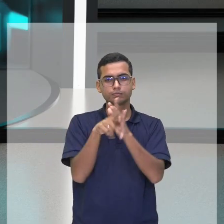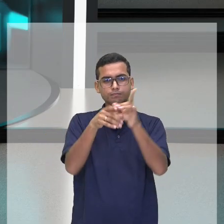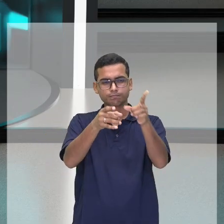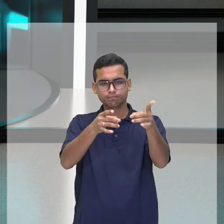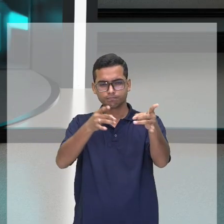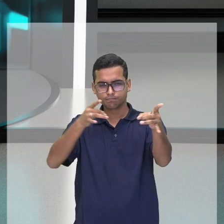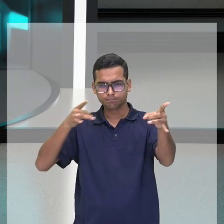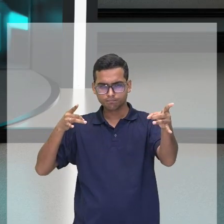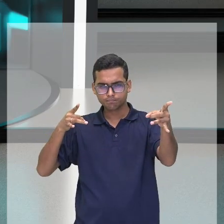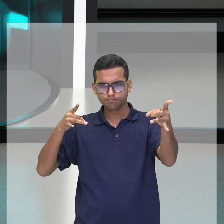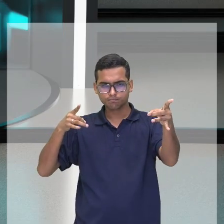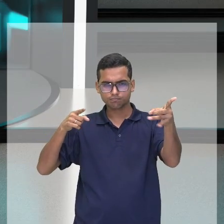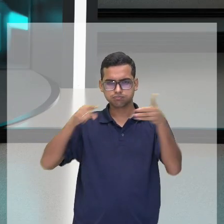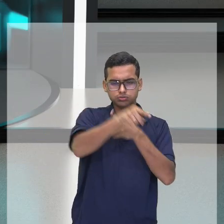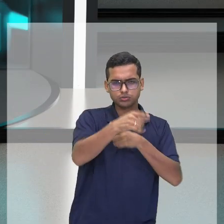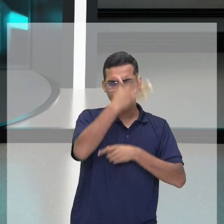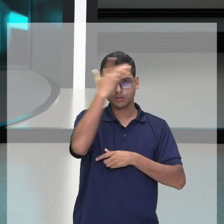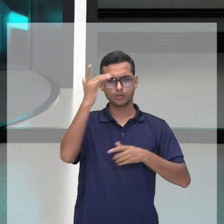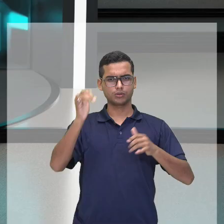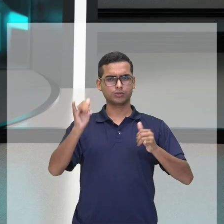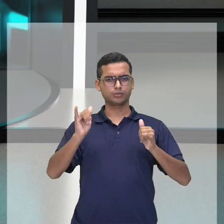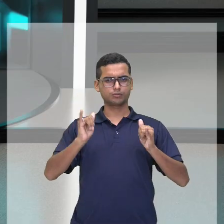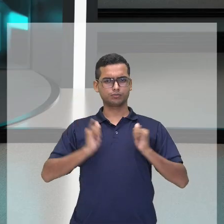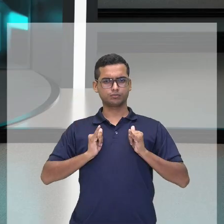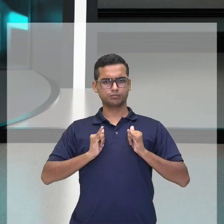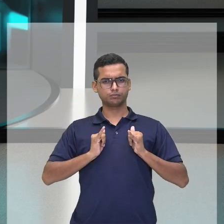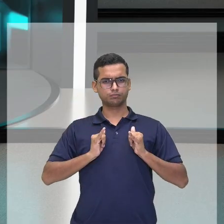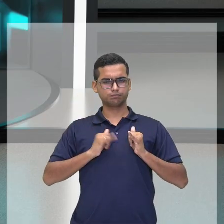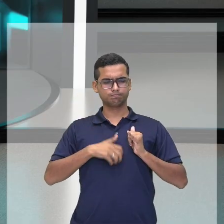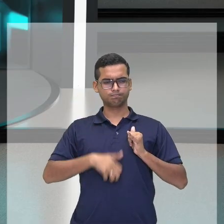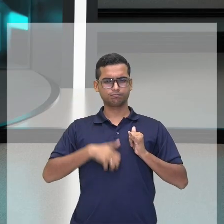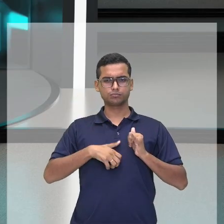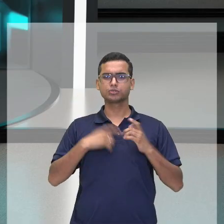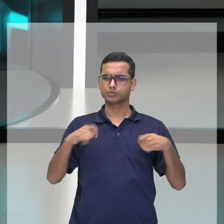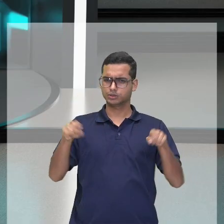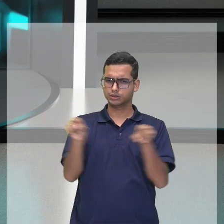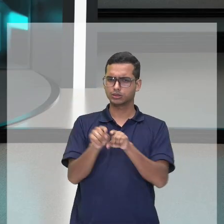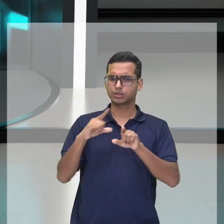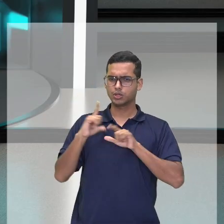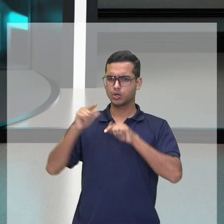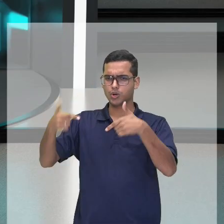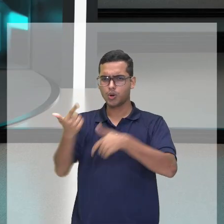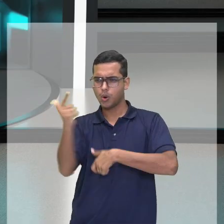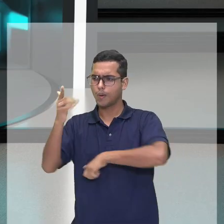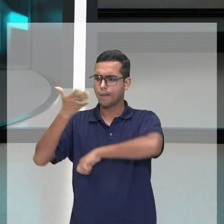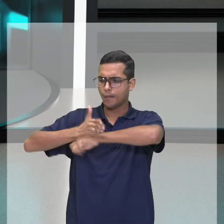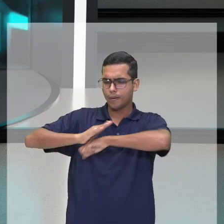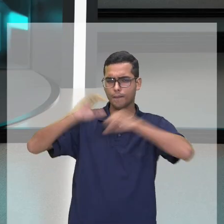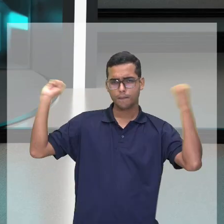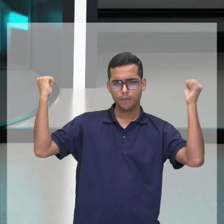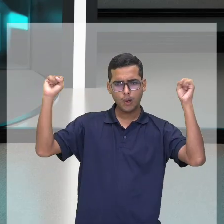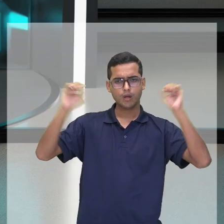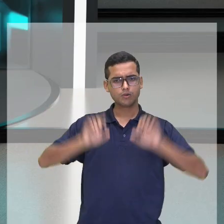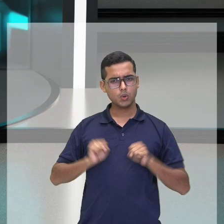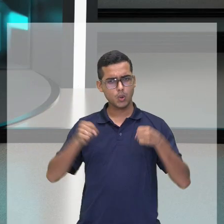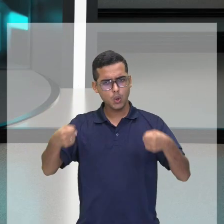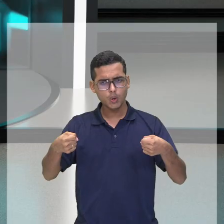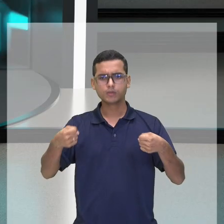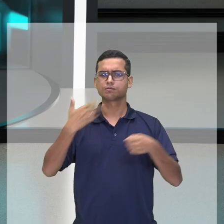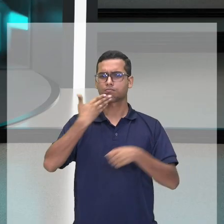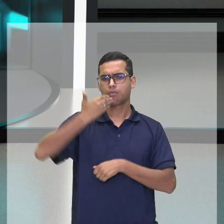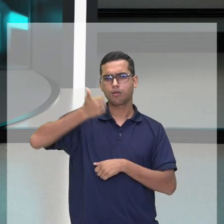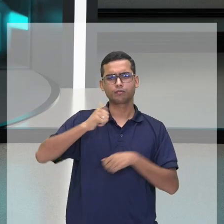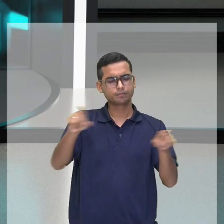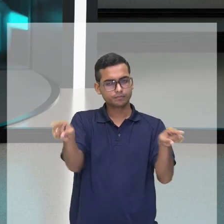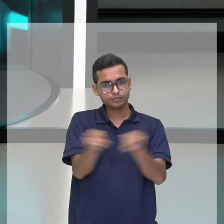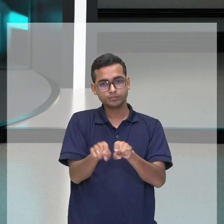é sedentário, né, é bom também procurar outras atividades físicas com mais esforço. Os esportes de precisão não